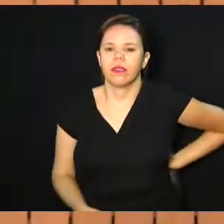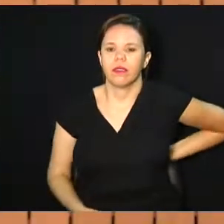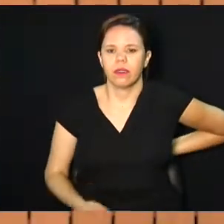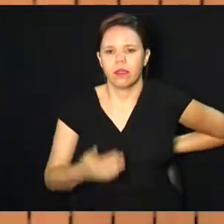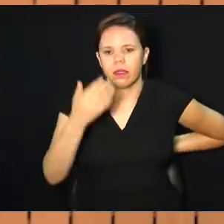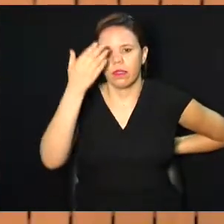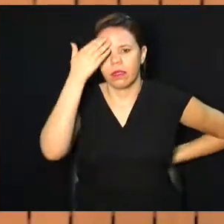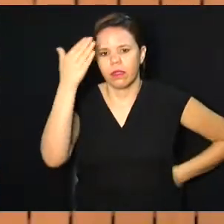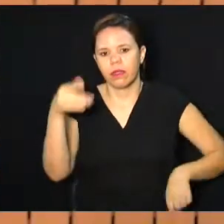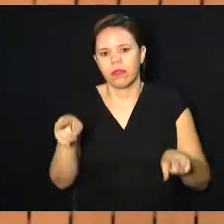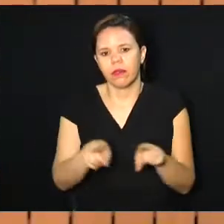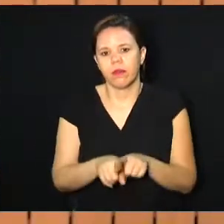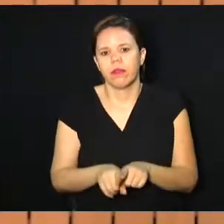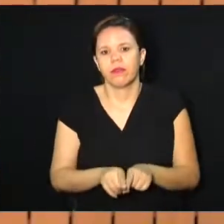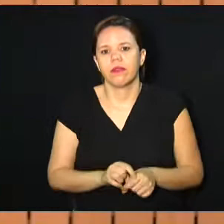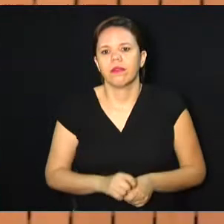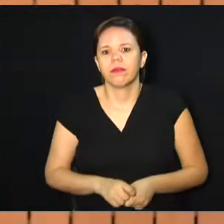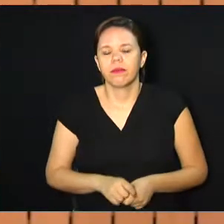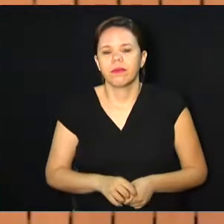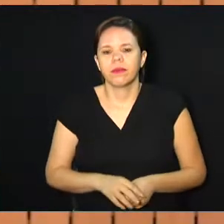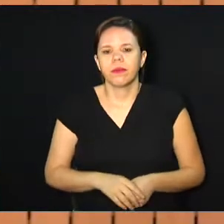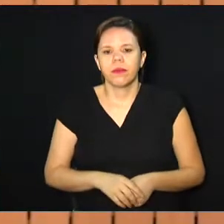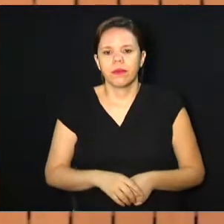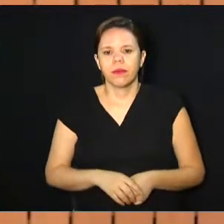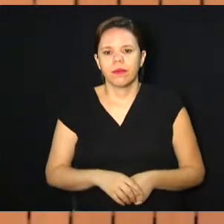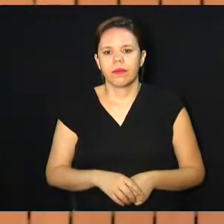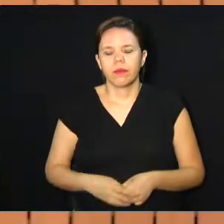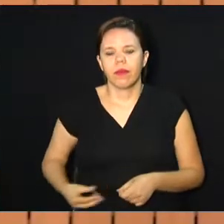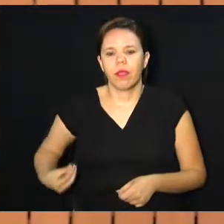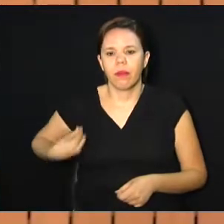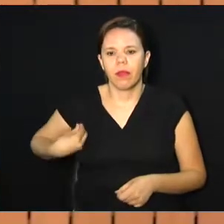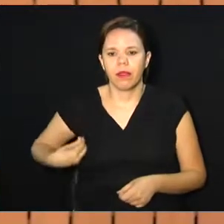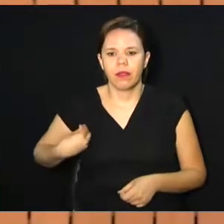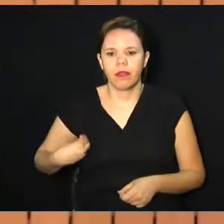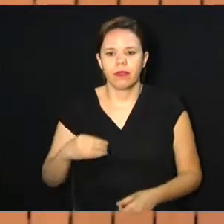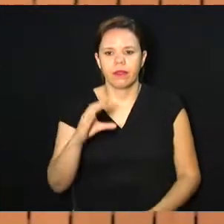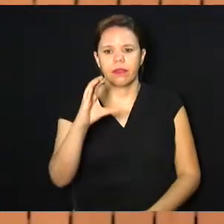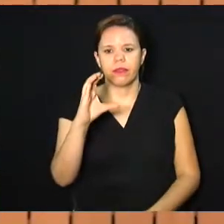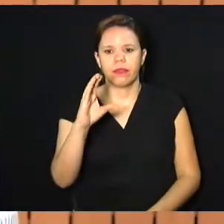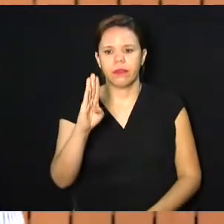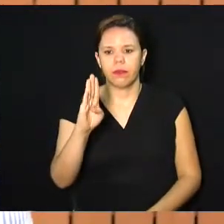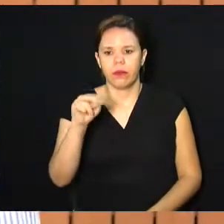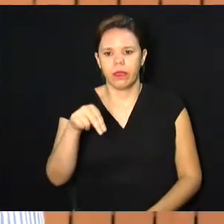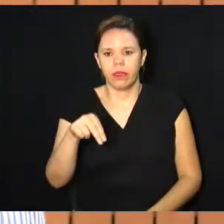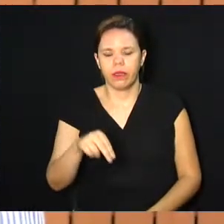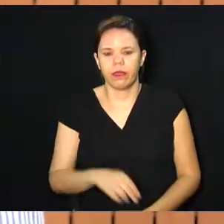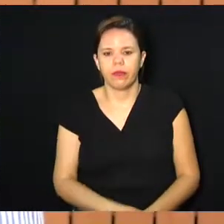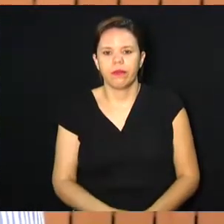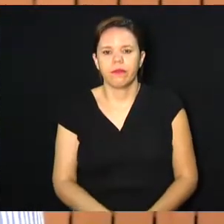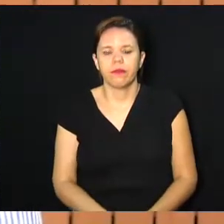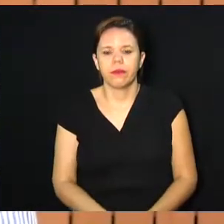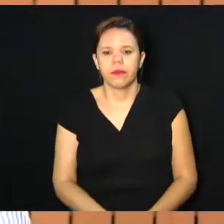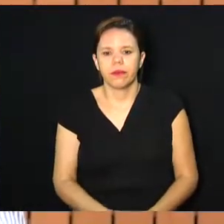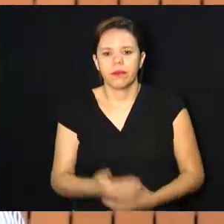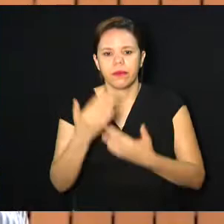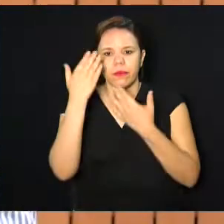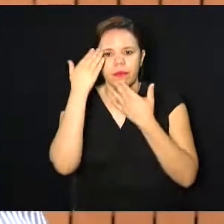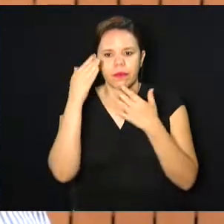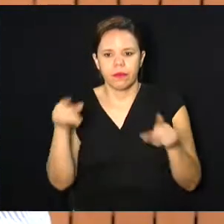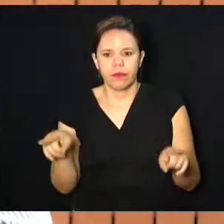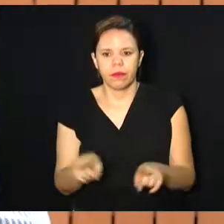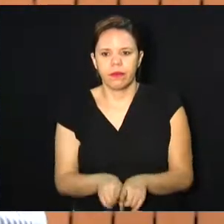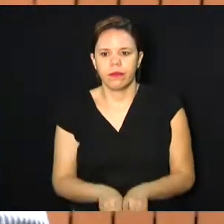Agradeço também a presença da CBN e quero agradecer